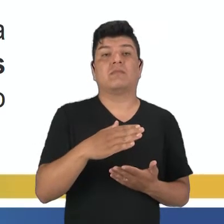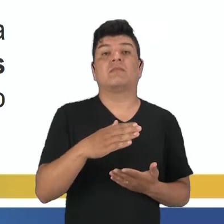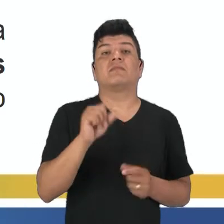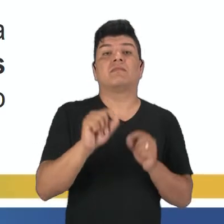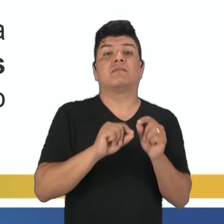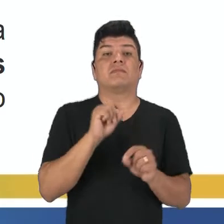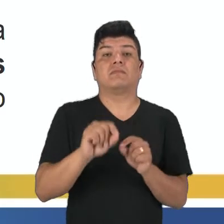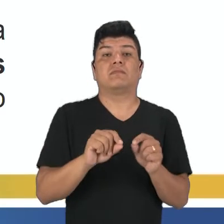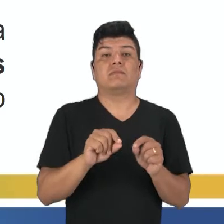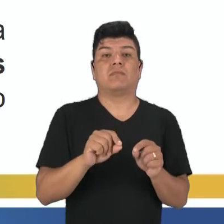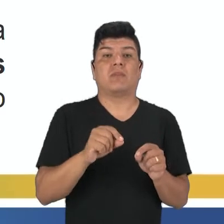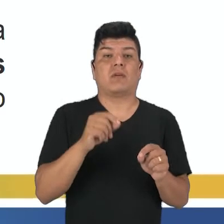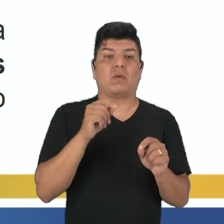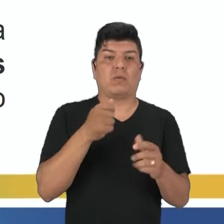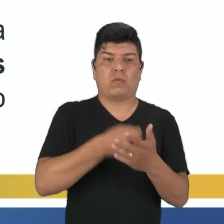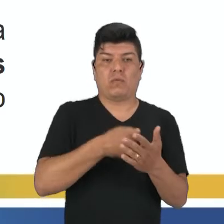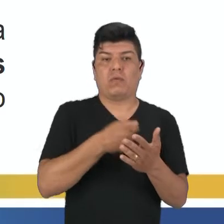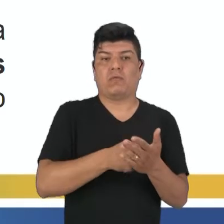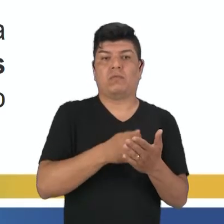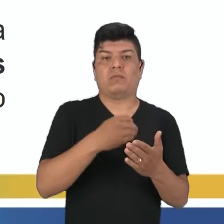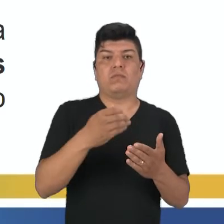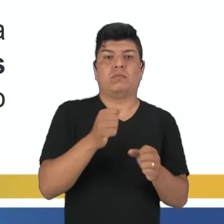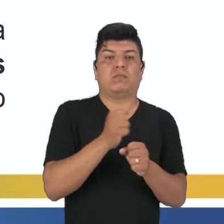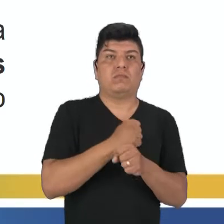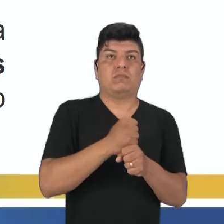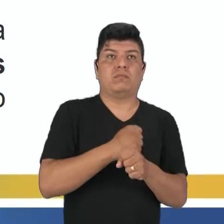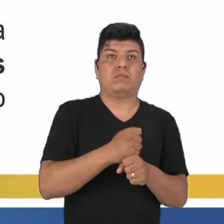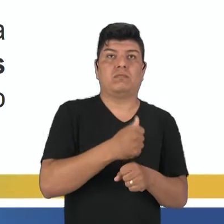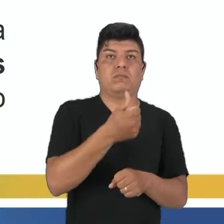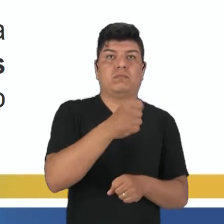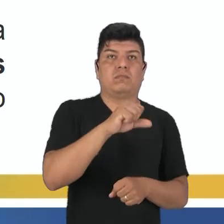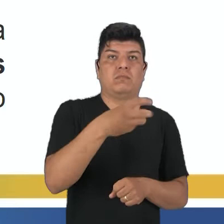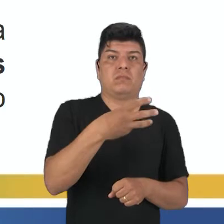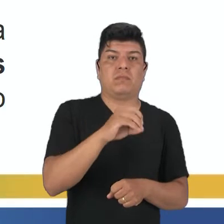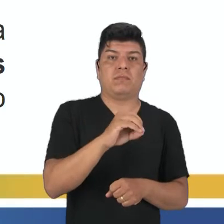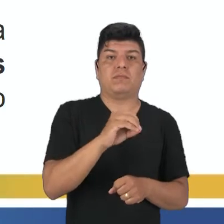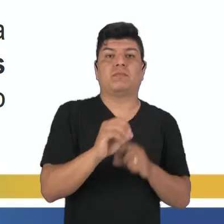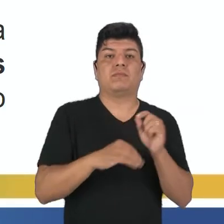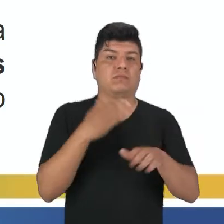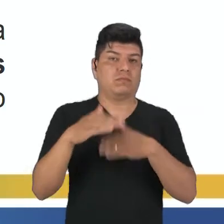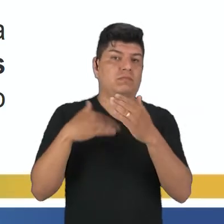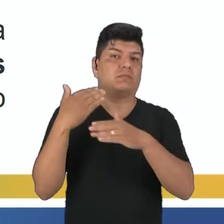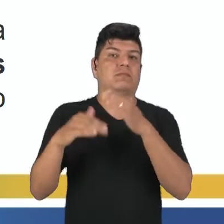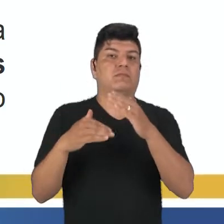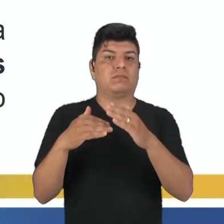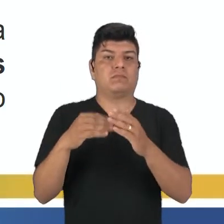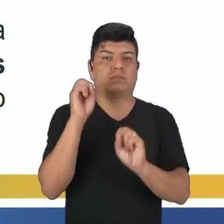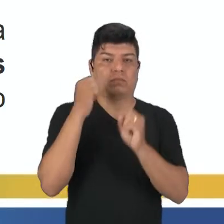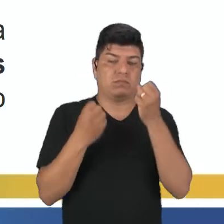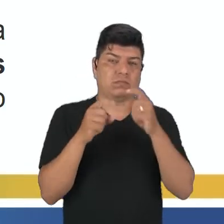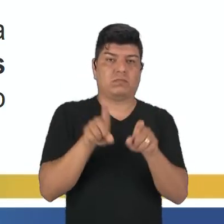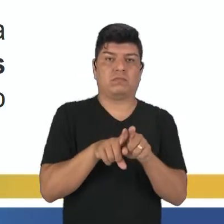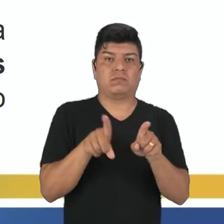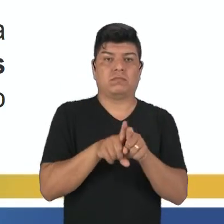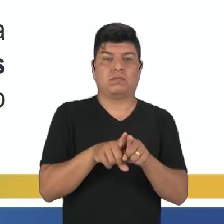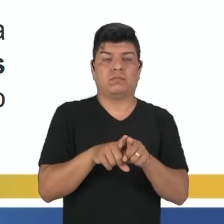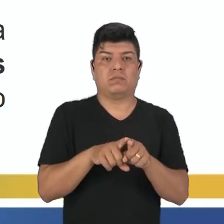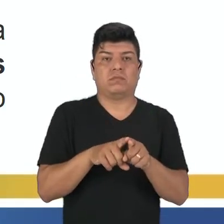a ser intensificada a partir da década de 1930, com o desenvolvimento da indústria e